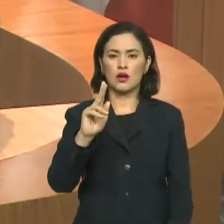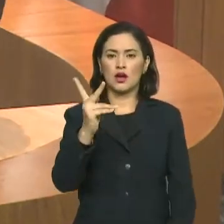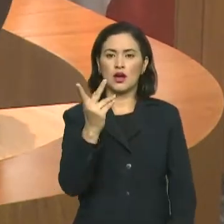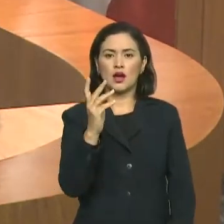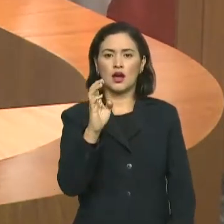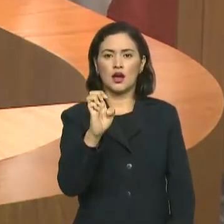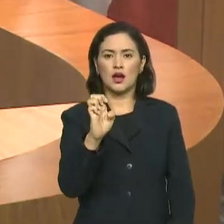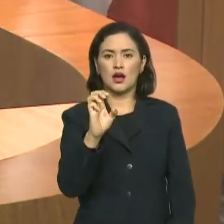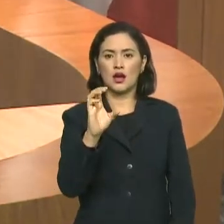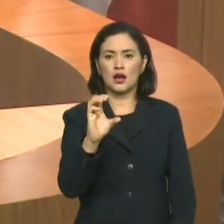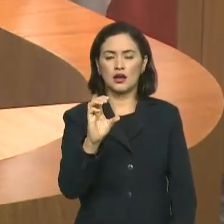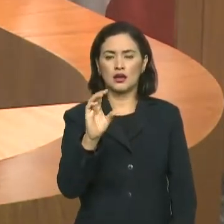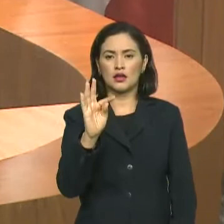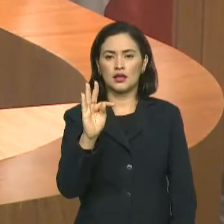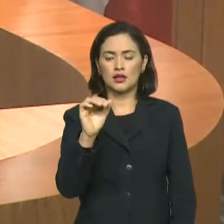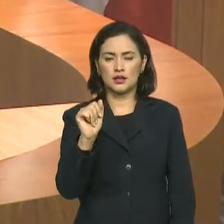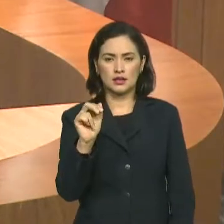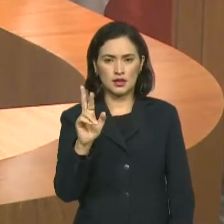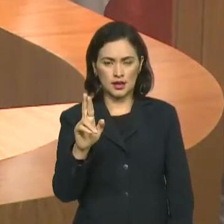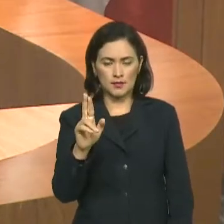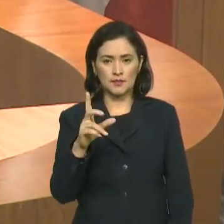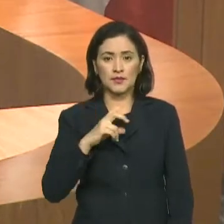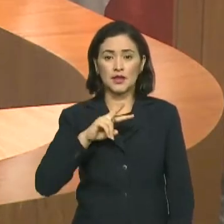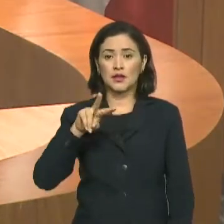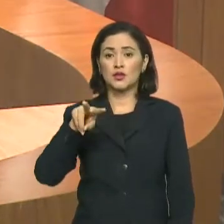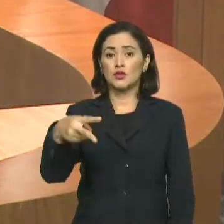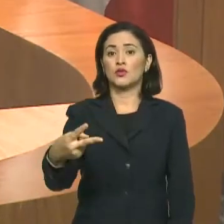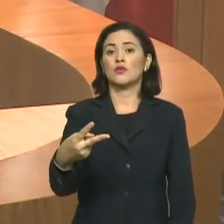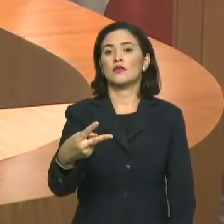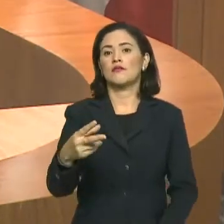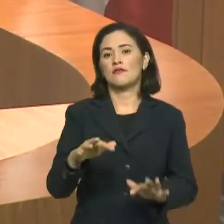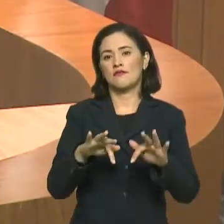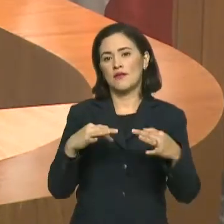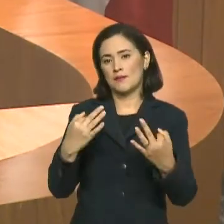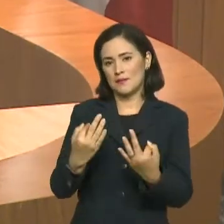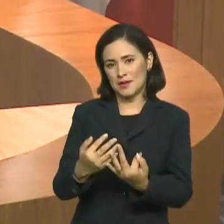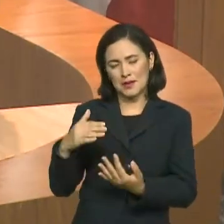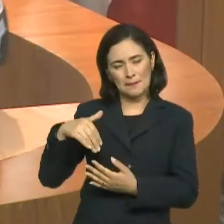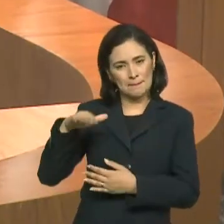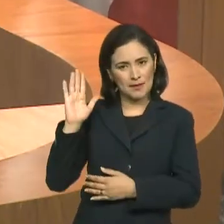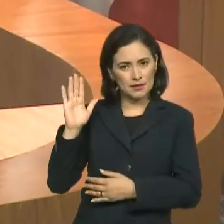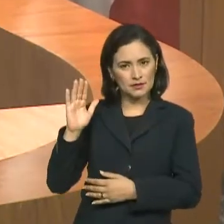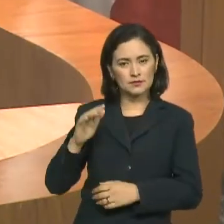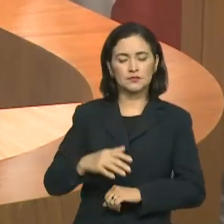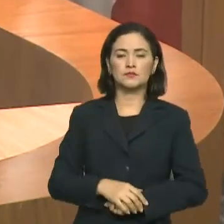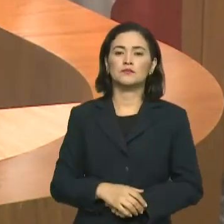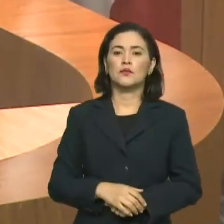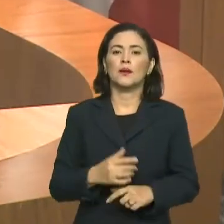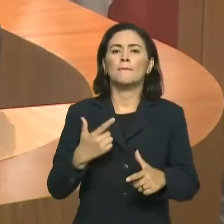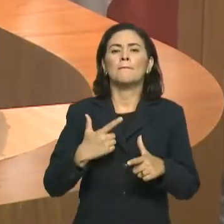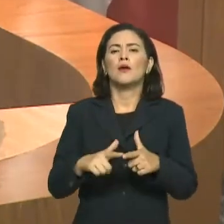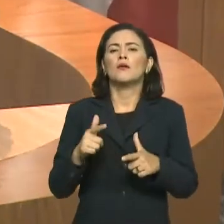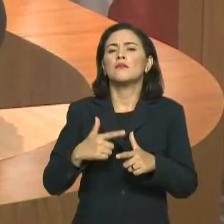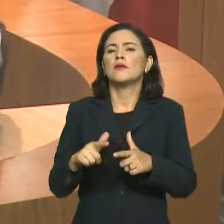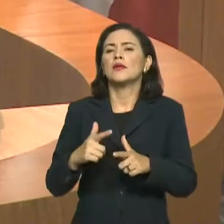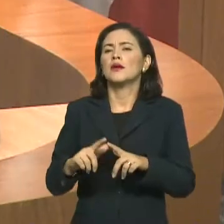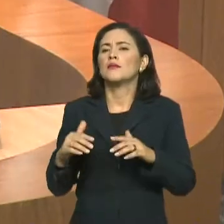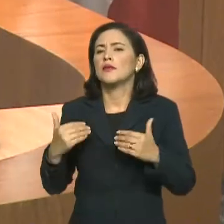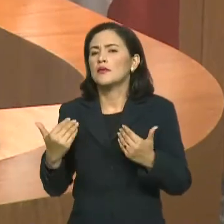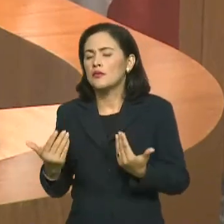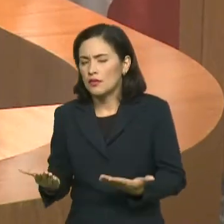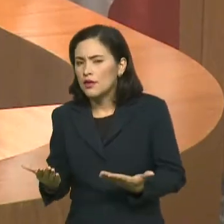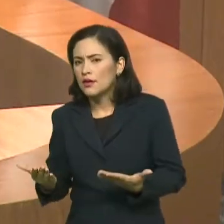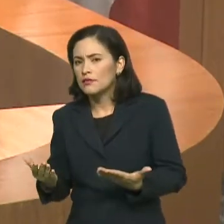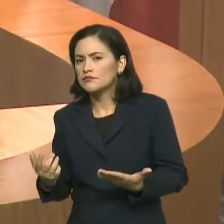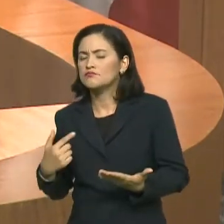e que tem mais de 2 mil famílias. E qual a problemática da qual participei e discuti